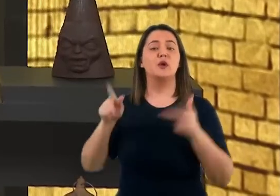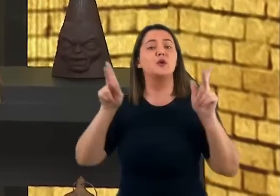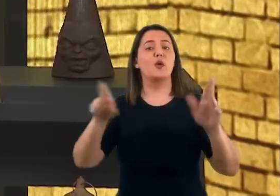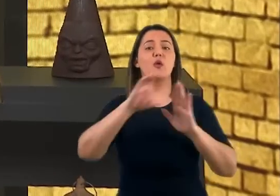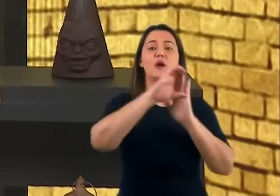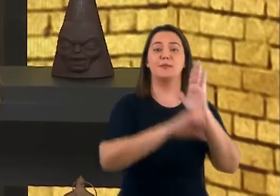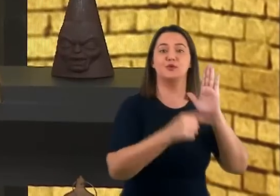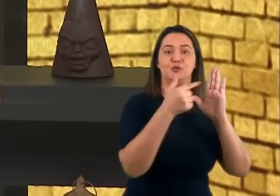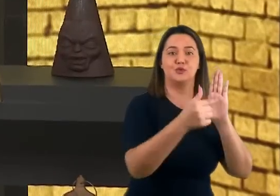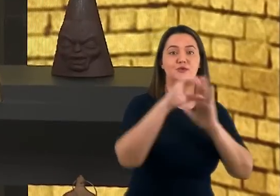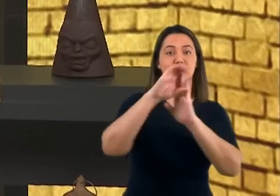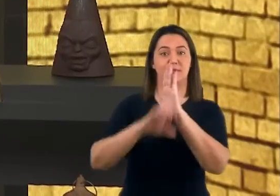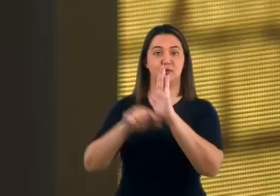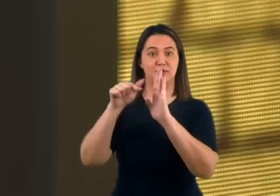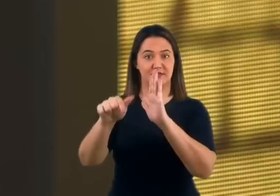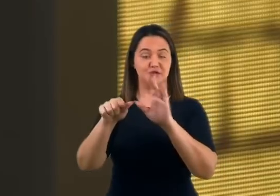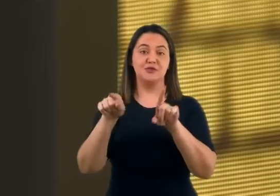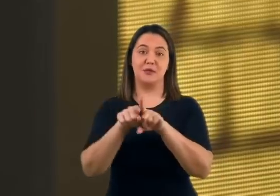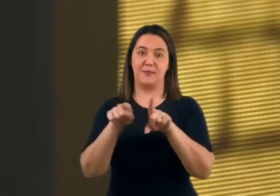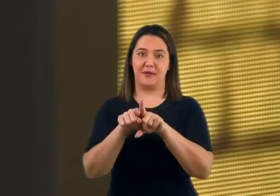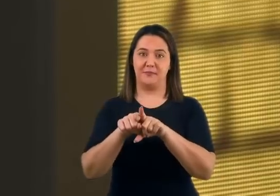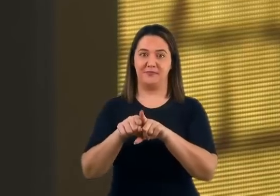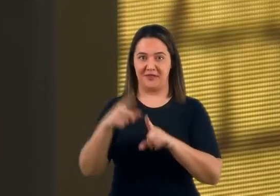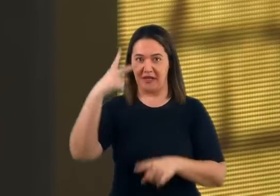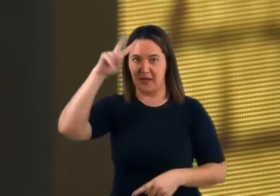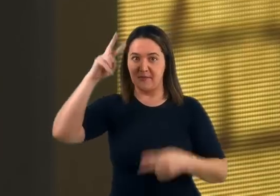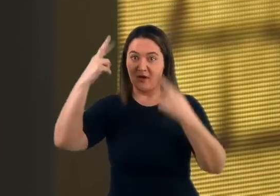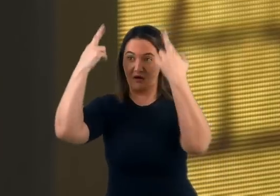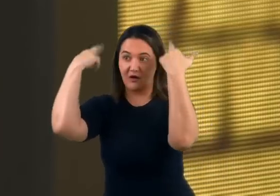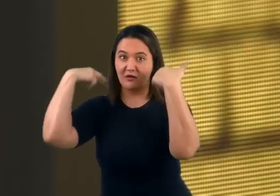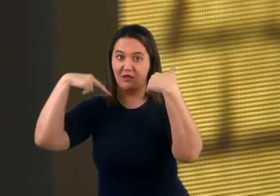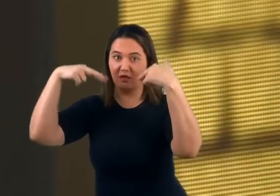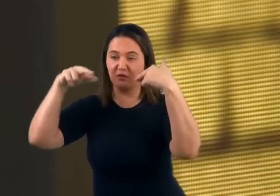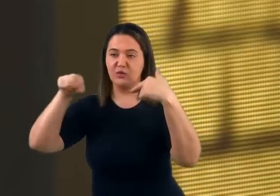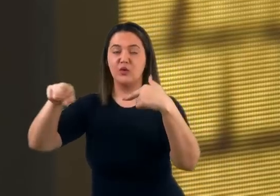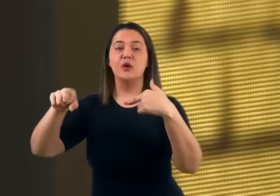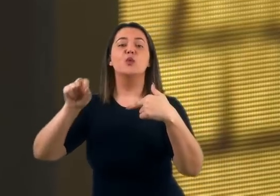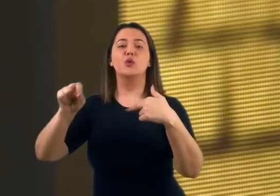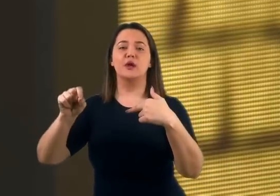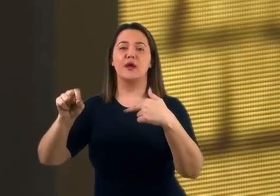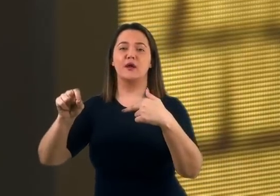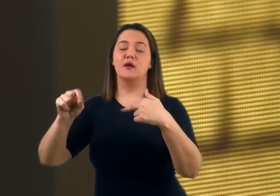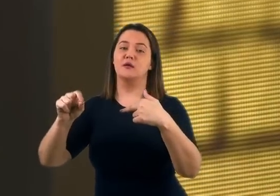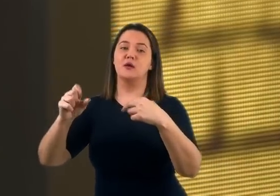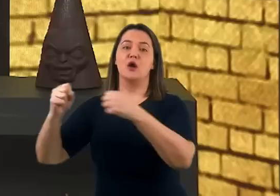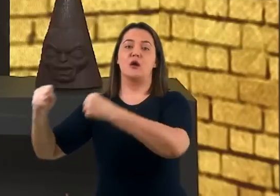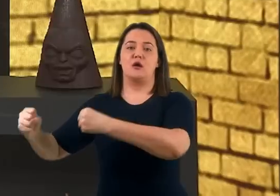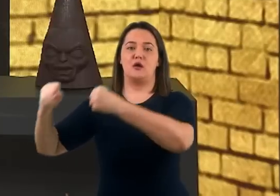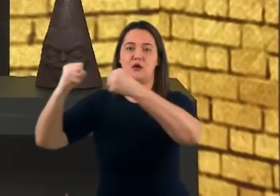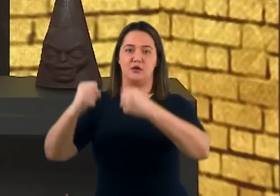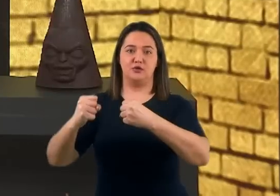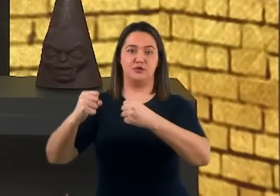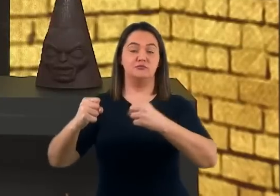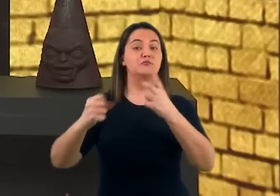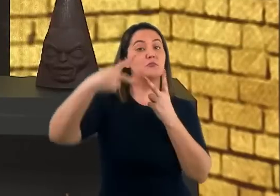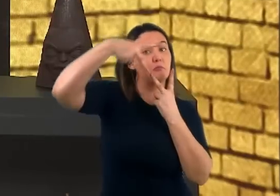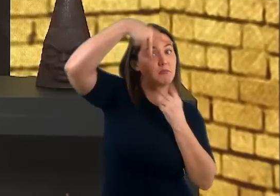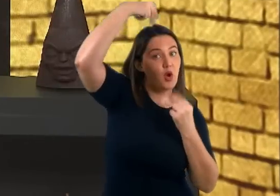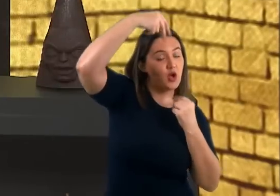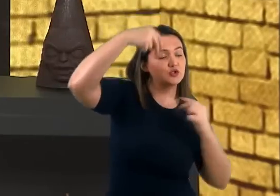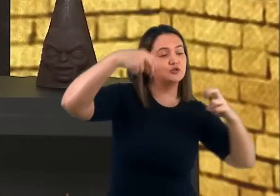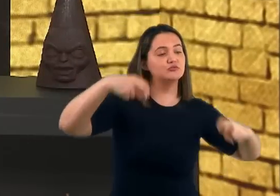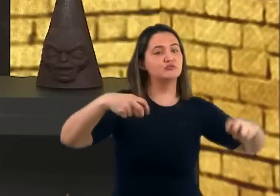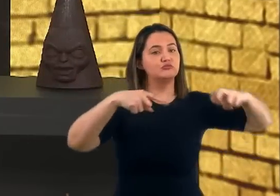capítulo 2 e capítulo 7. Este carneiro era considerado grande e o bode que surge depois